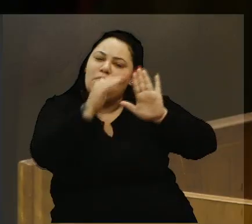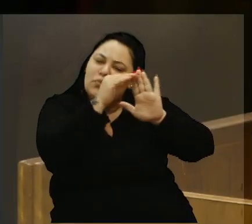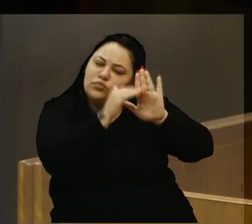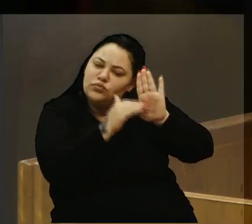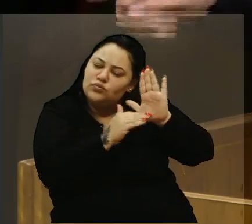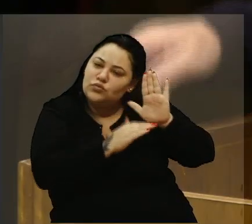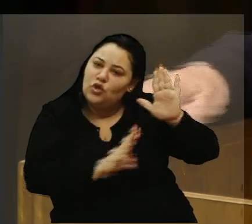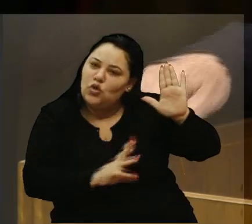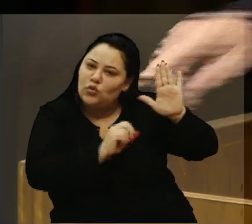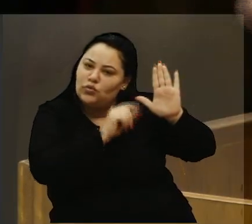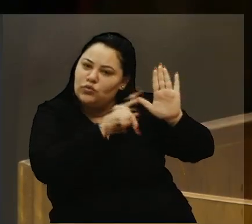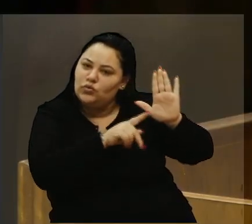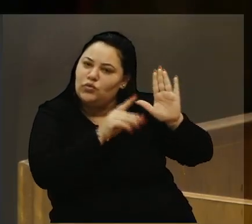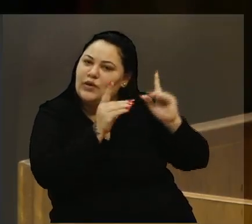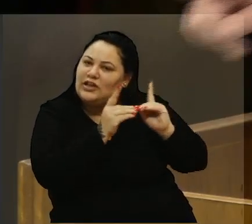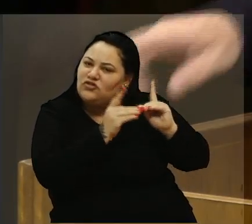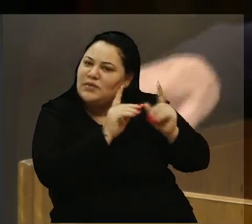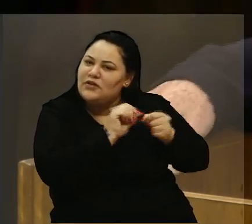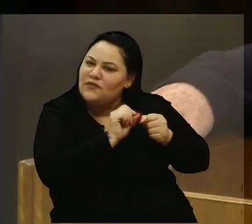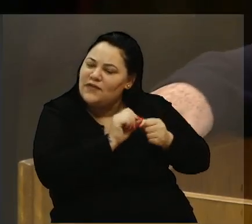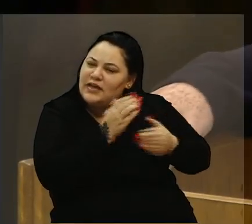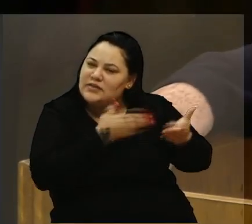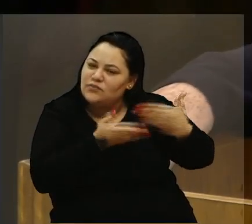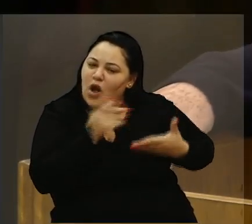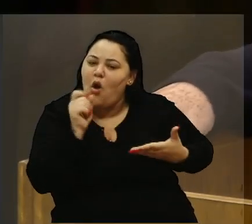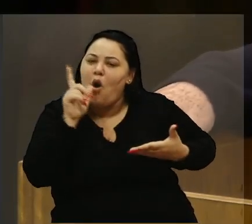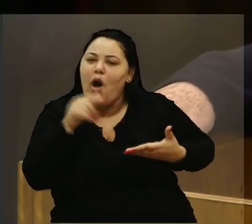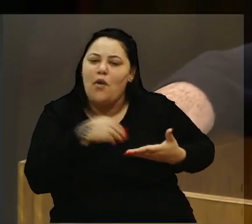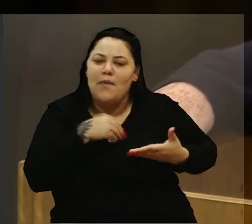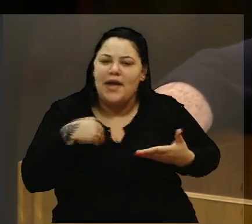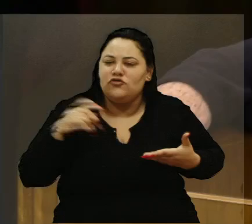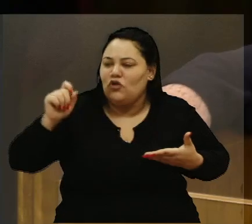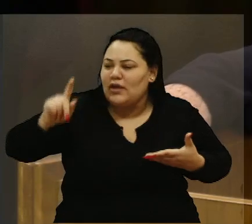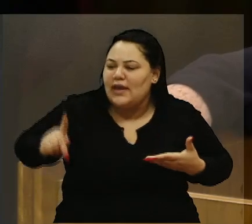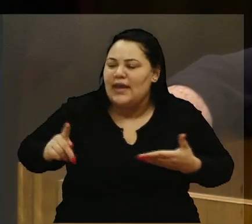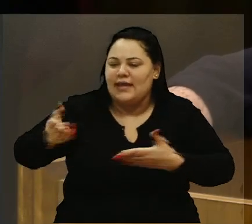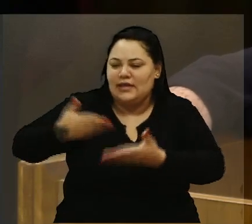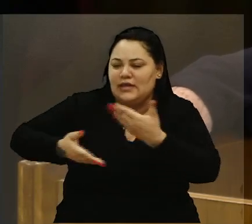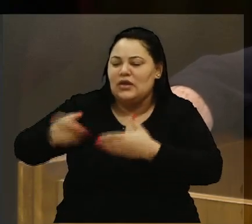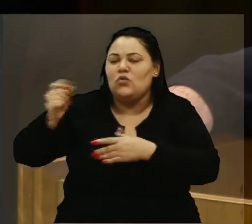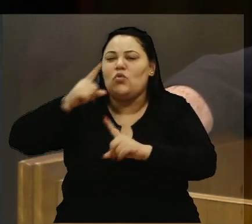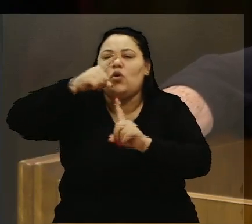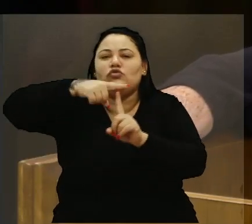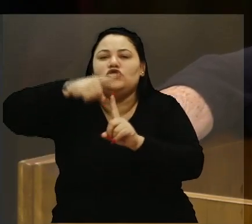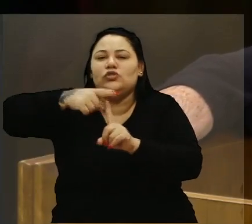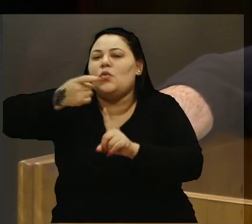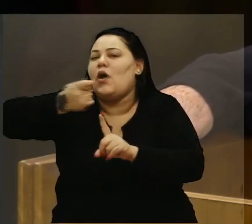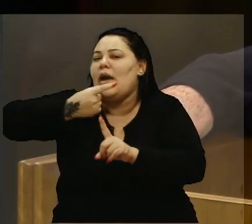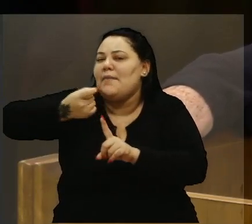as consultas que foram feitas, com qual médico, o que tipo de remédio foi